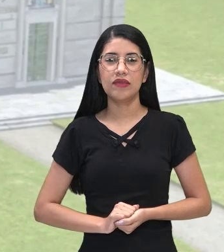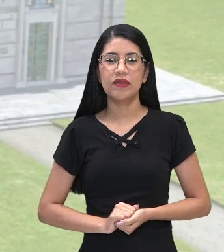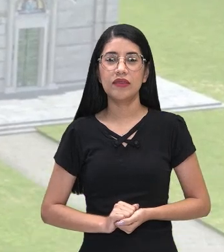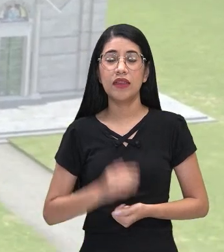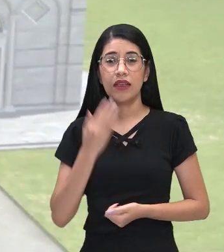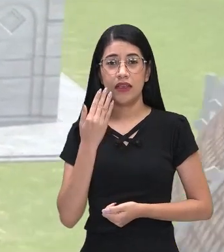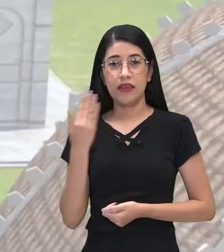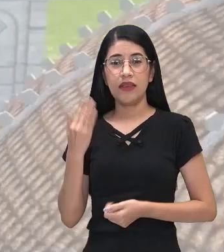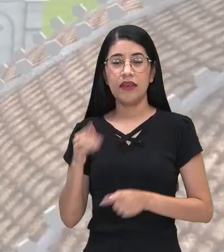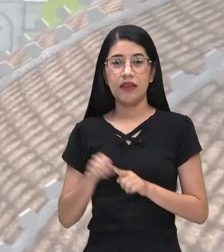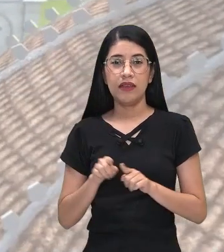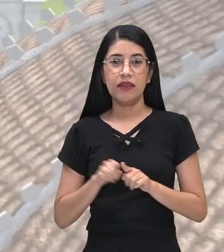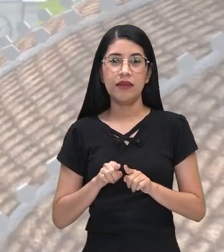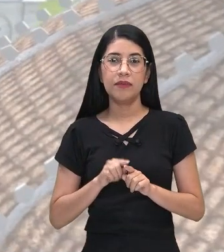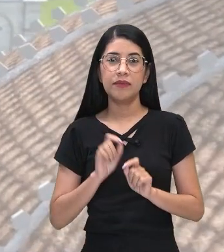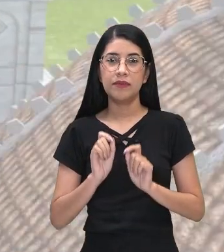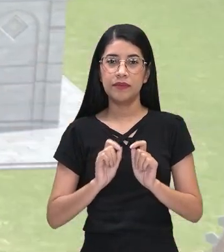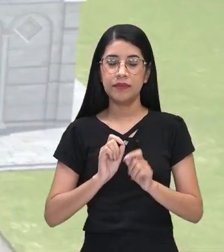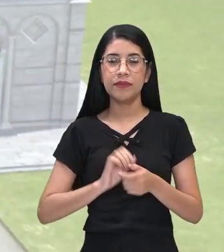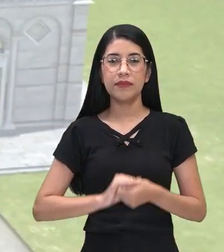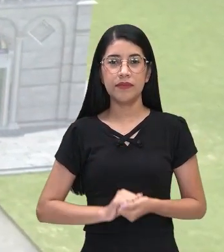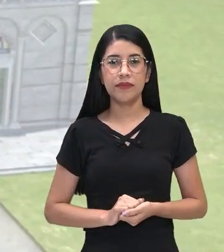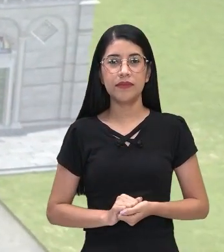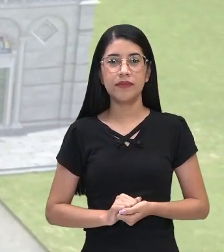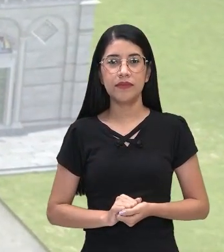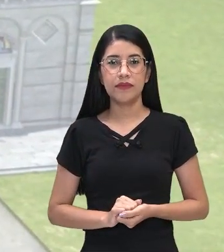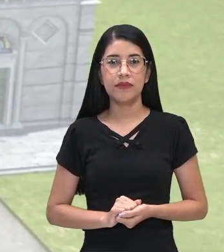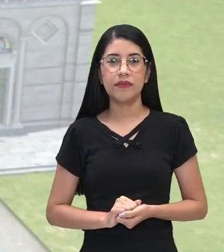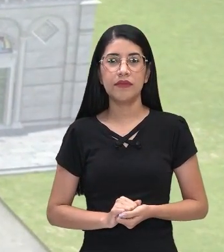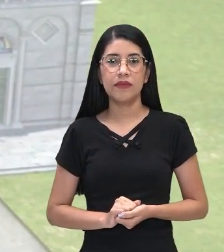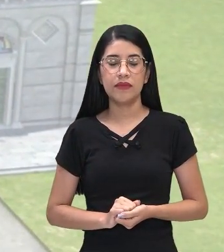Aqui nós temos uma porta, certo?